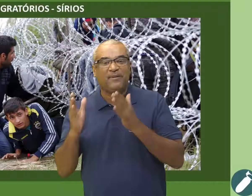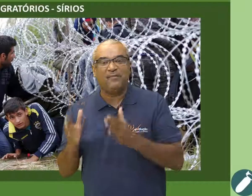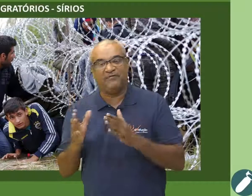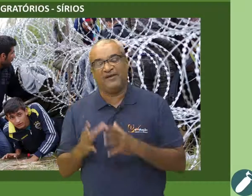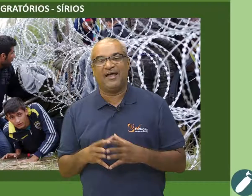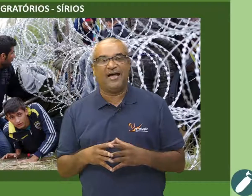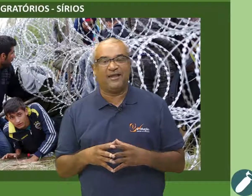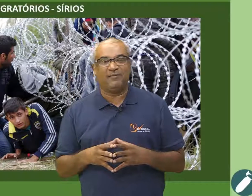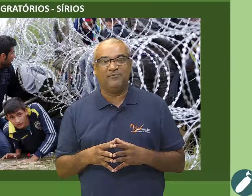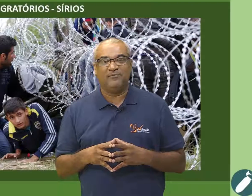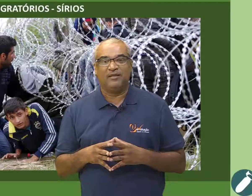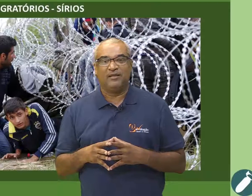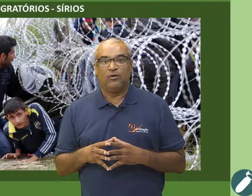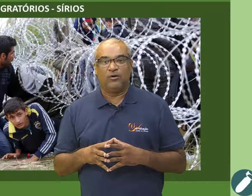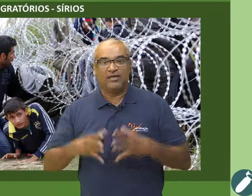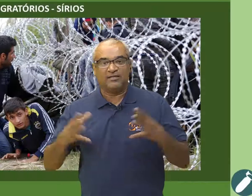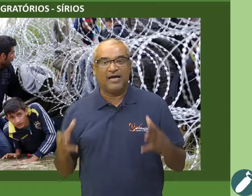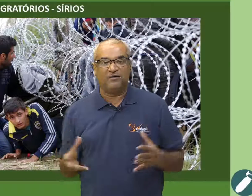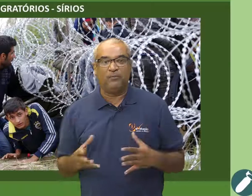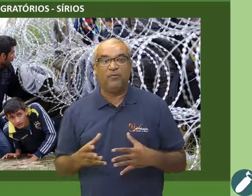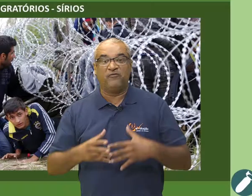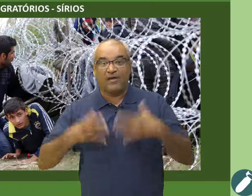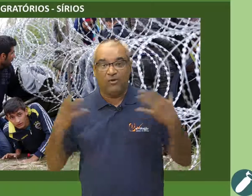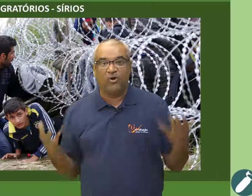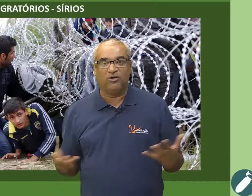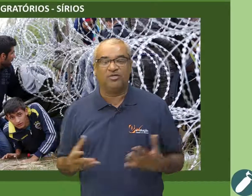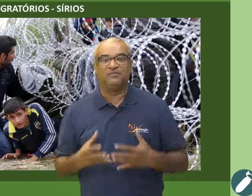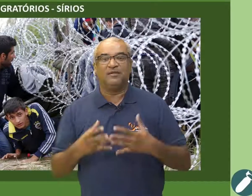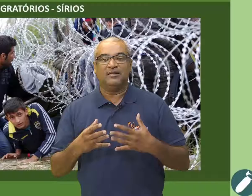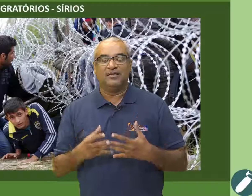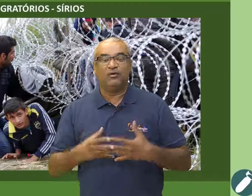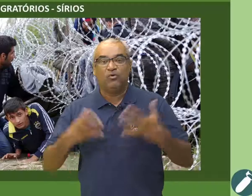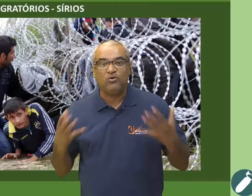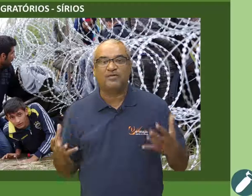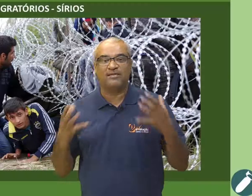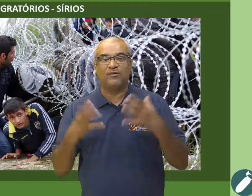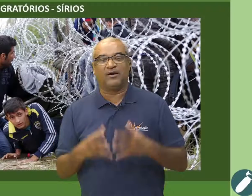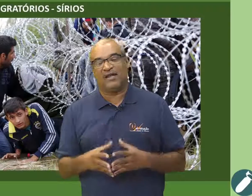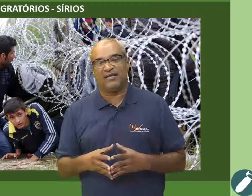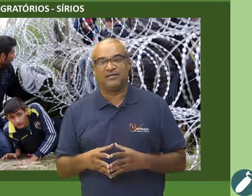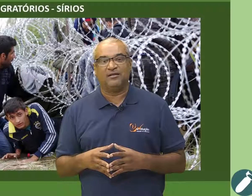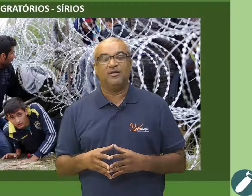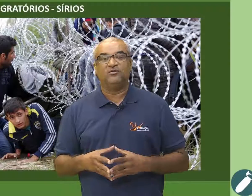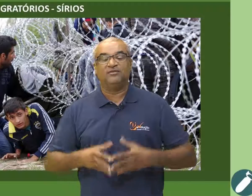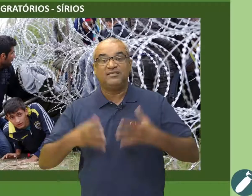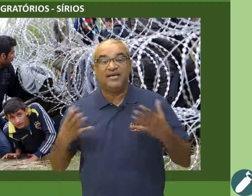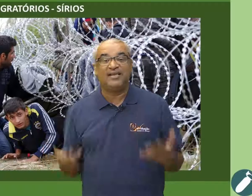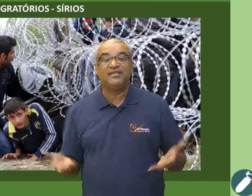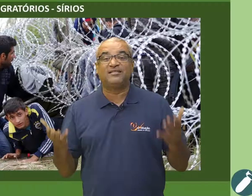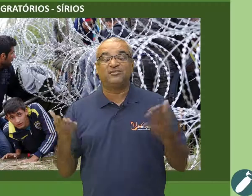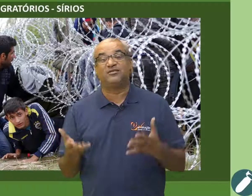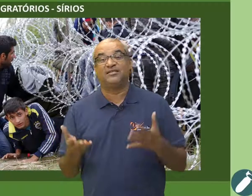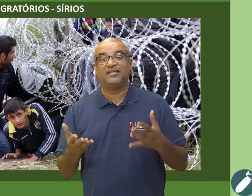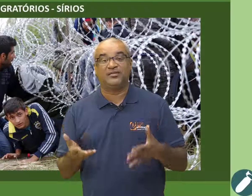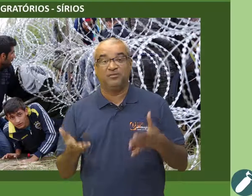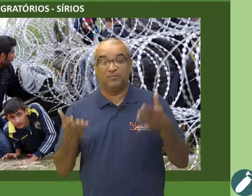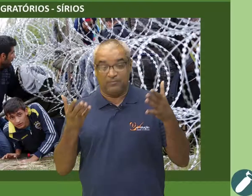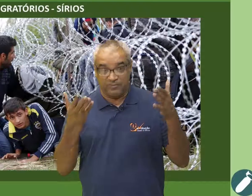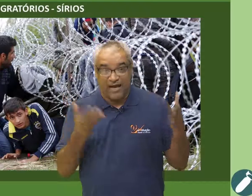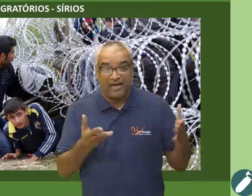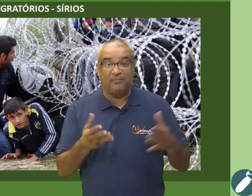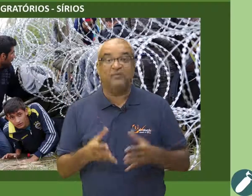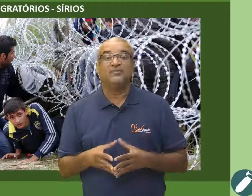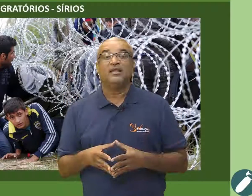Aquela Primavera Árabe, orientado por valores da luta democrática, dos interesses da